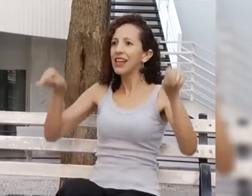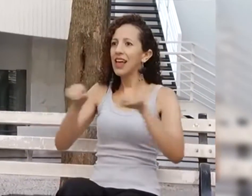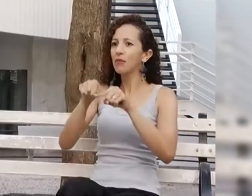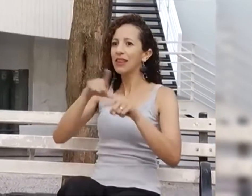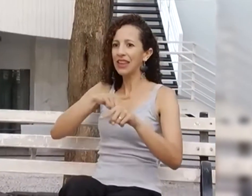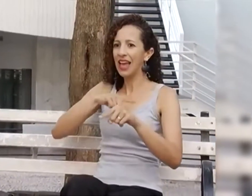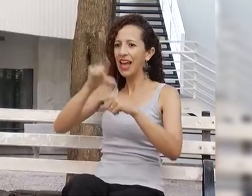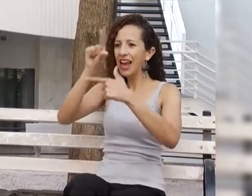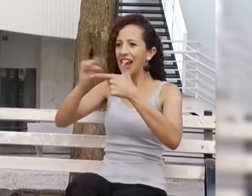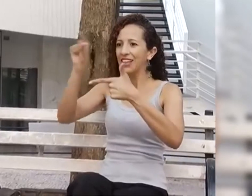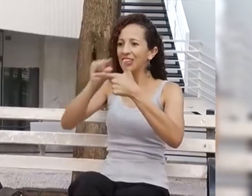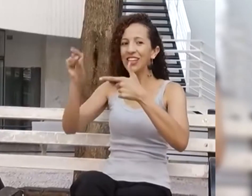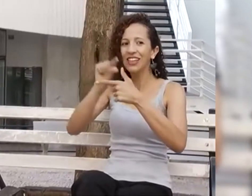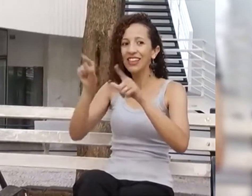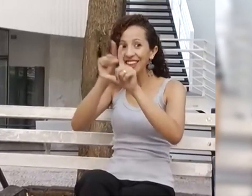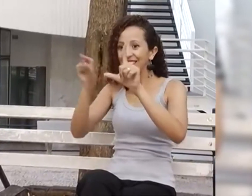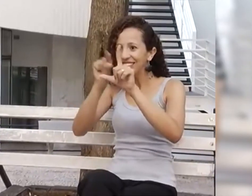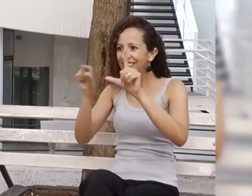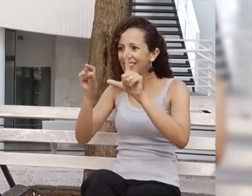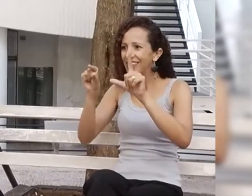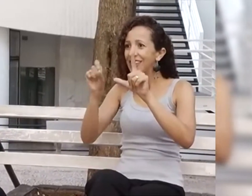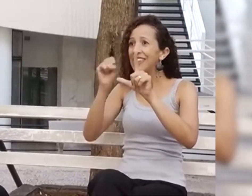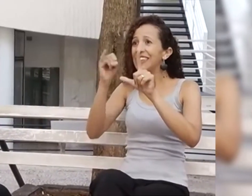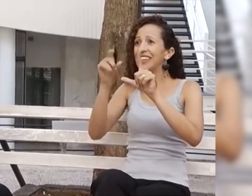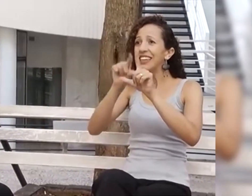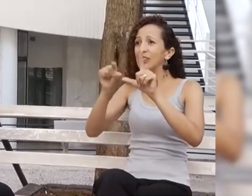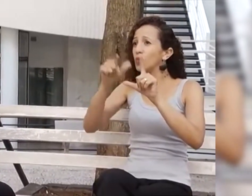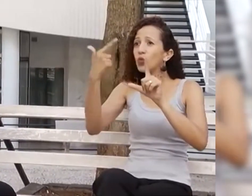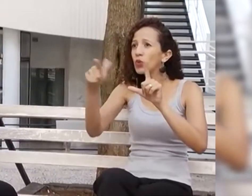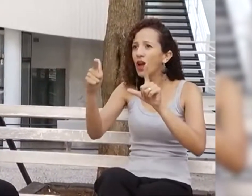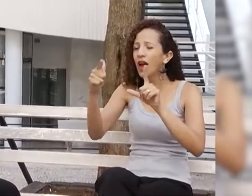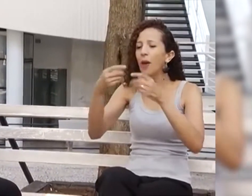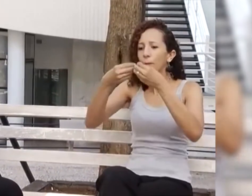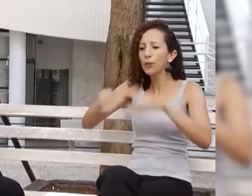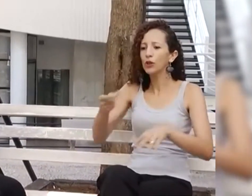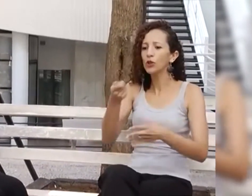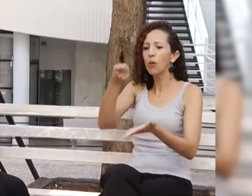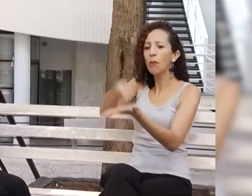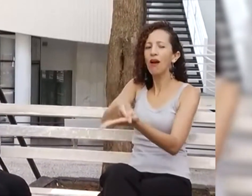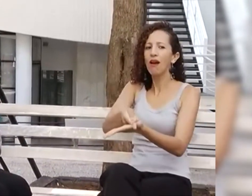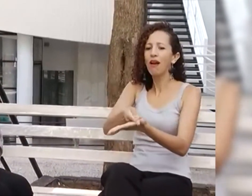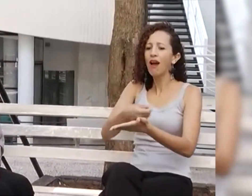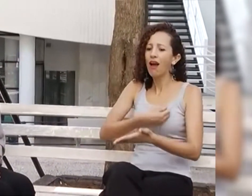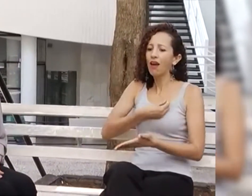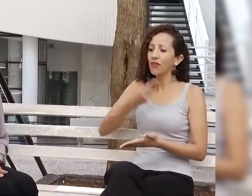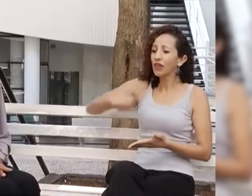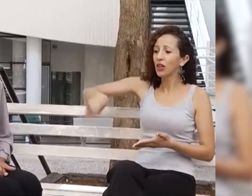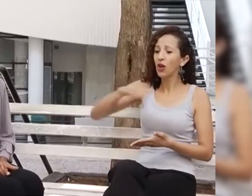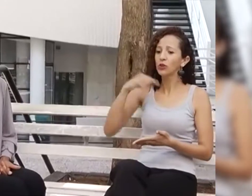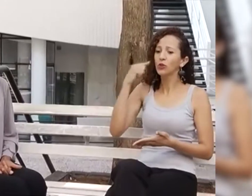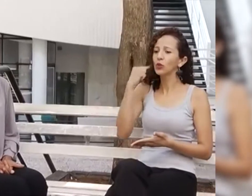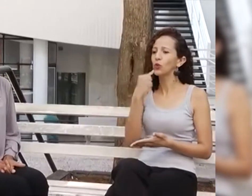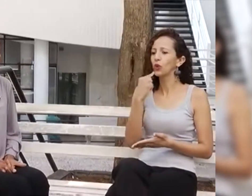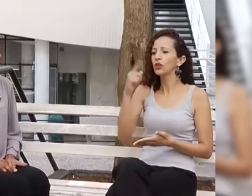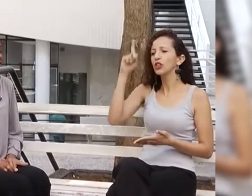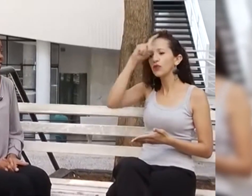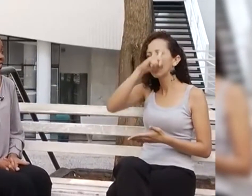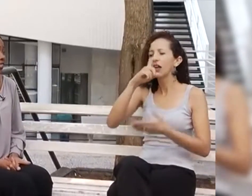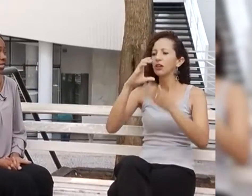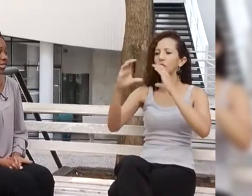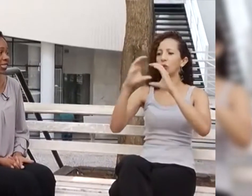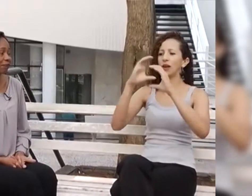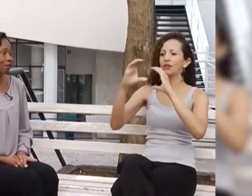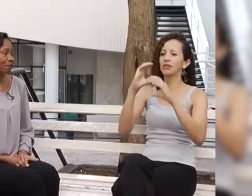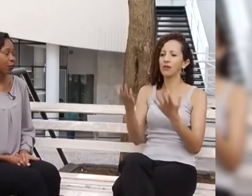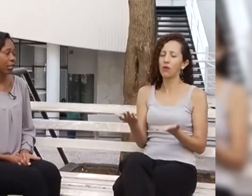Ou um filme mesmo, por exemplo, a questão da legenda. Não tem a legenda ali para o surdo ir. Ele paga, mas